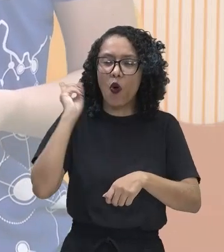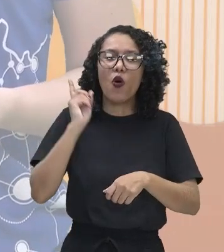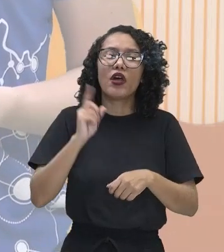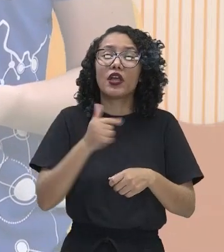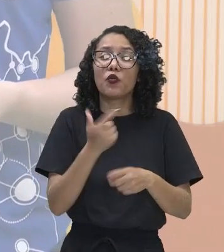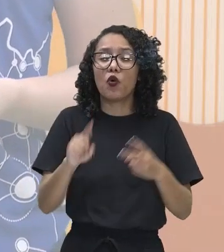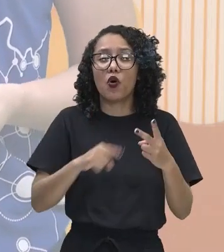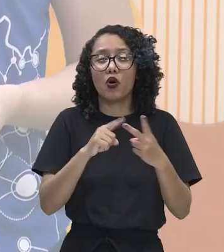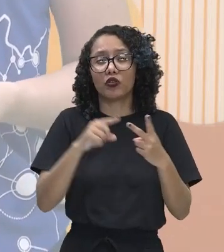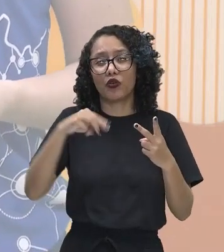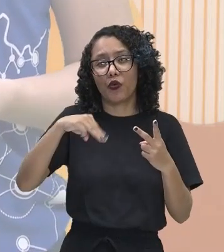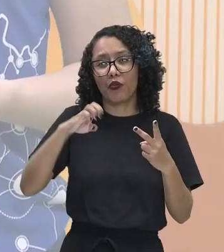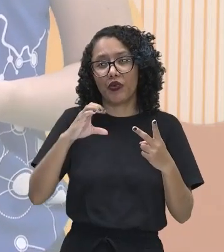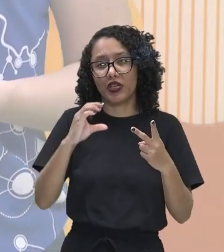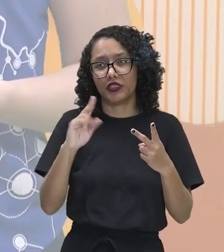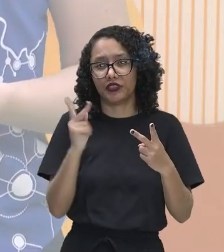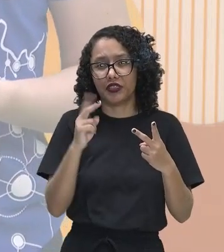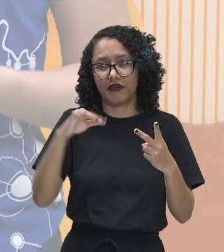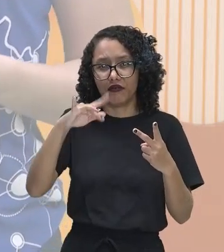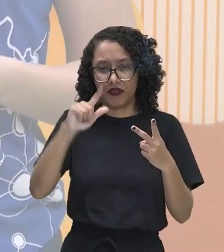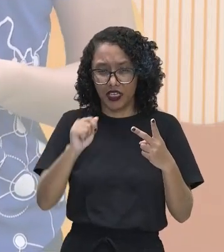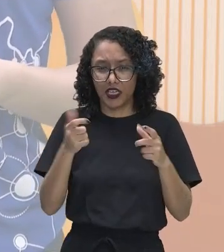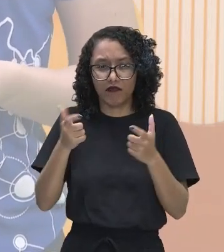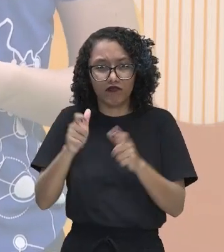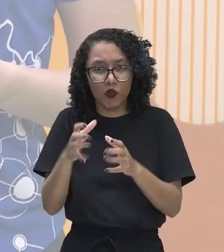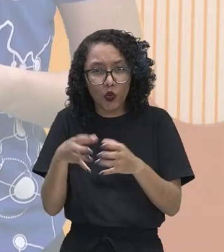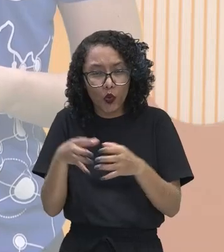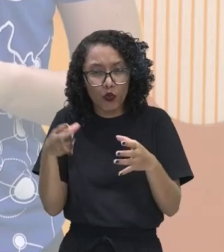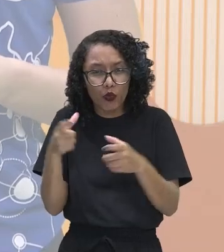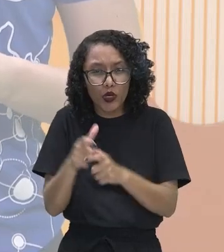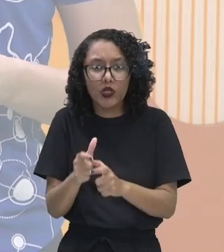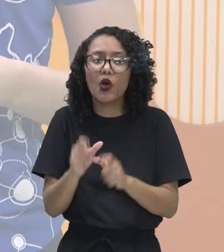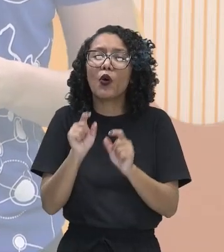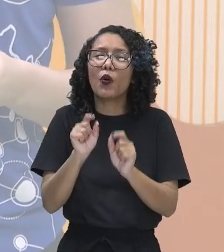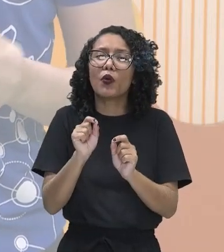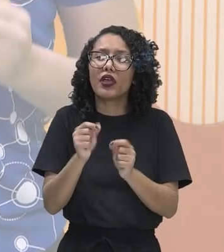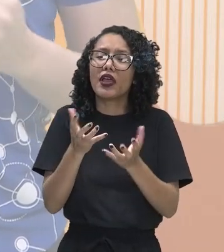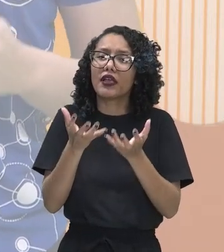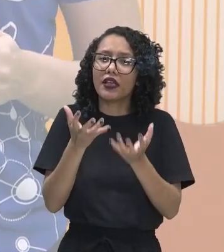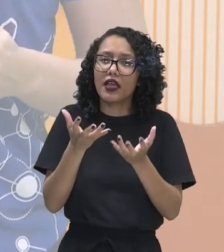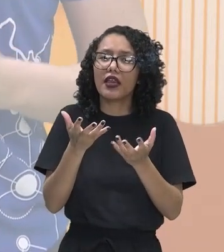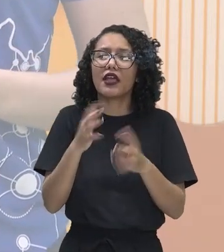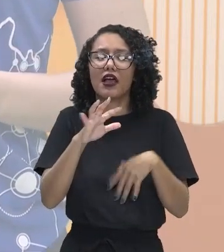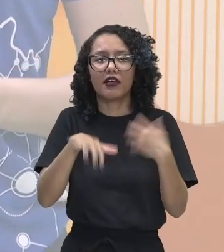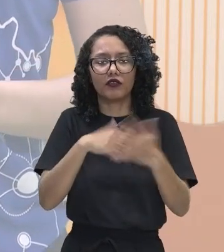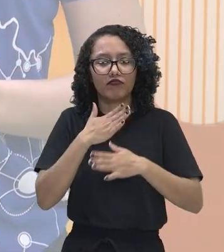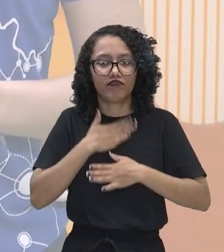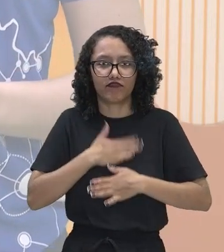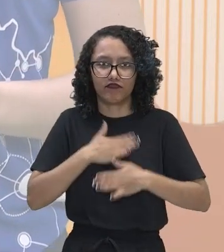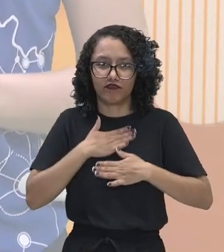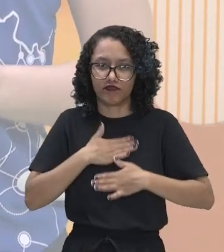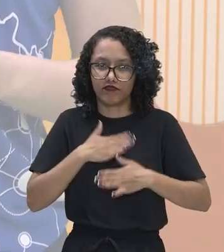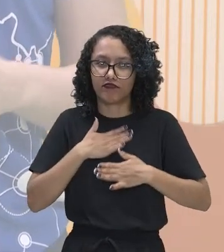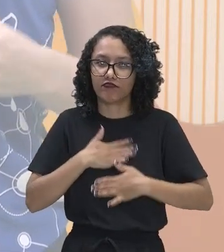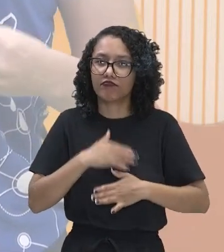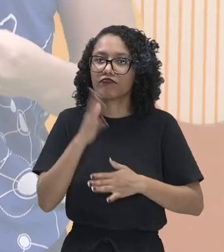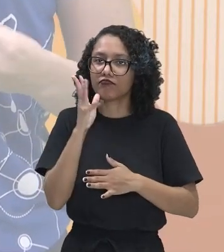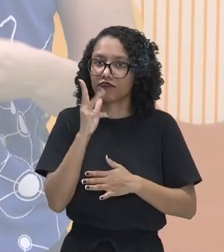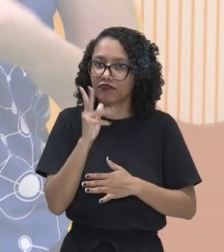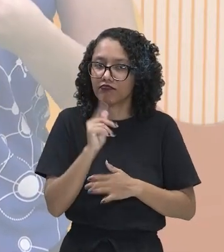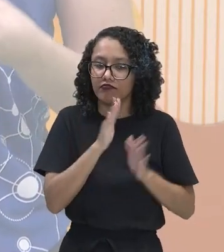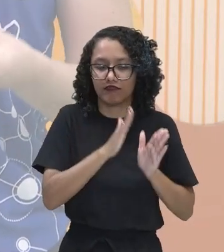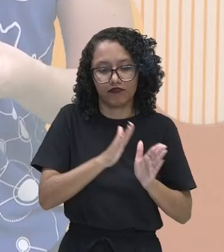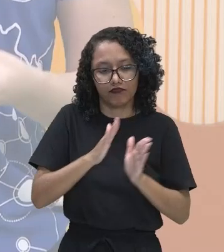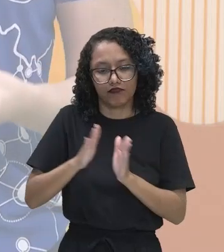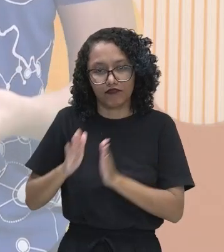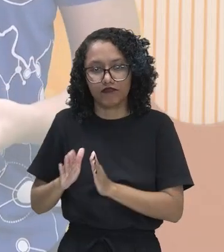os mencheviques, que eram minoria, eles preferiam uma revolução mais moderada. Então, os